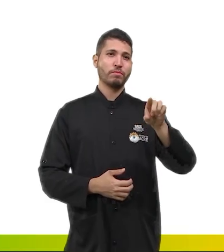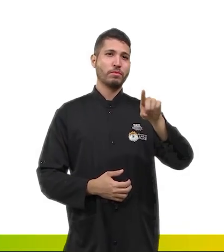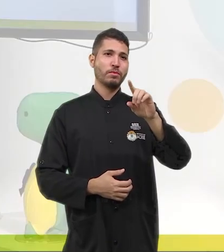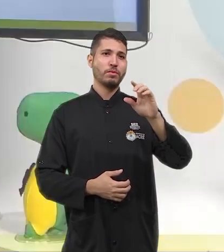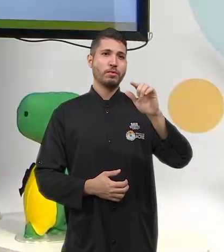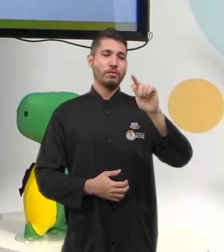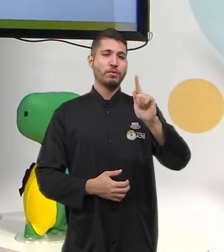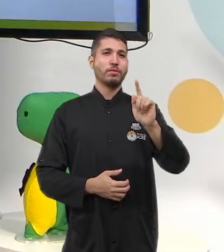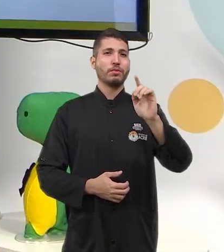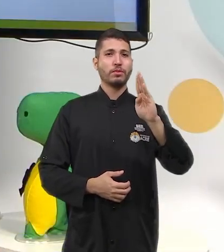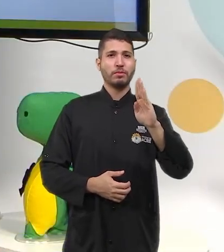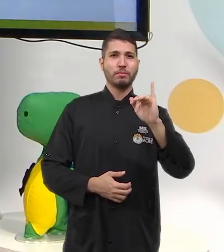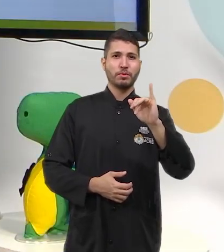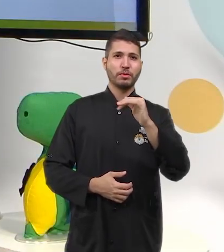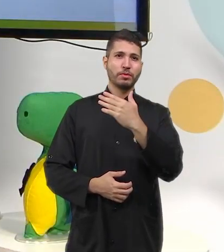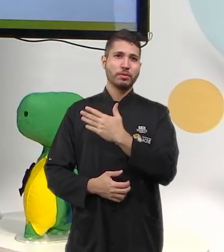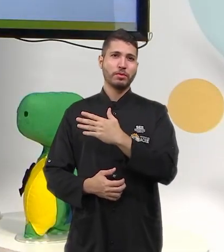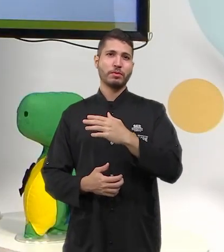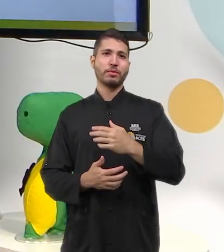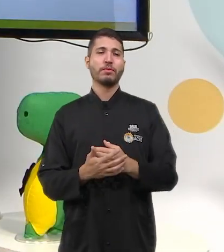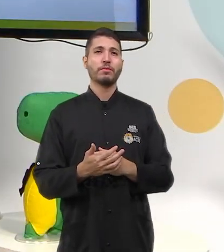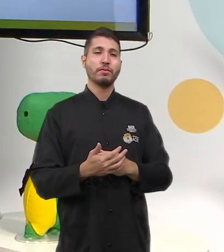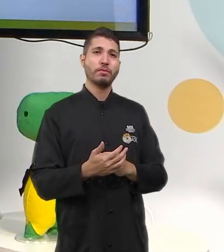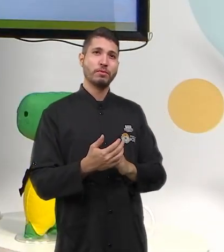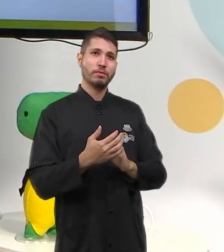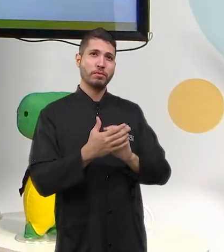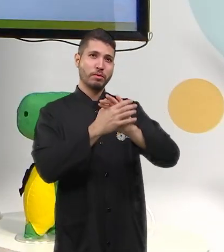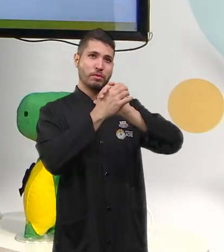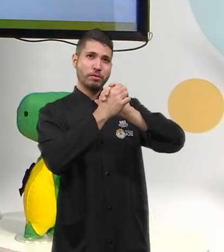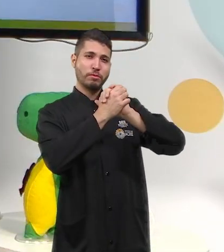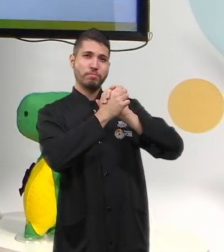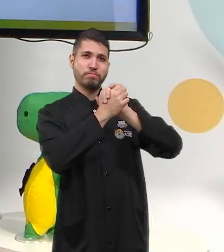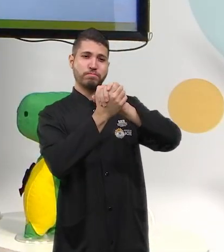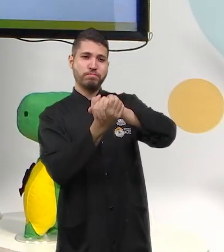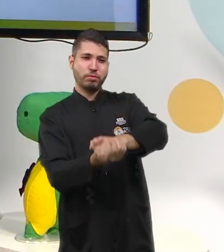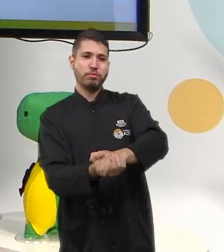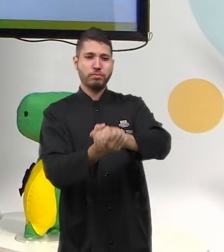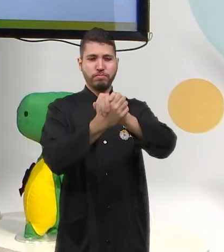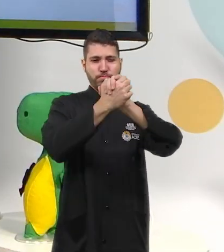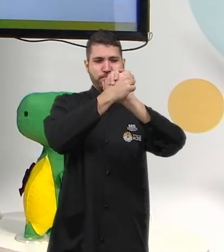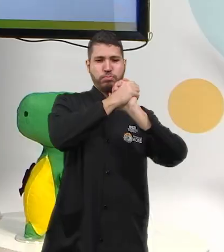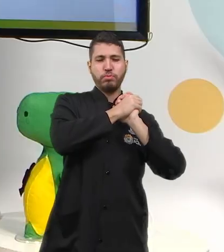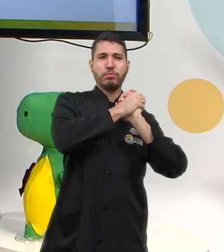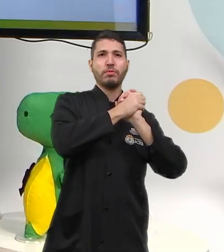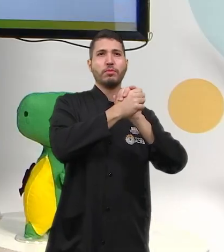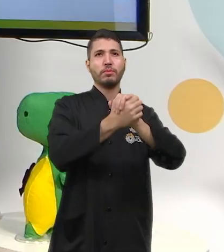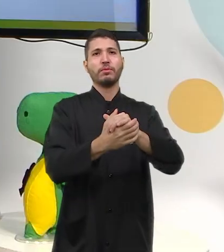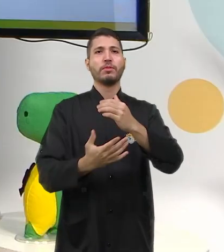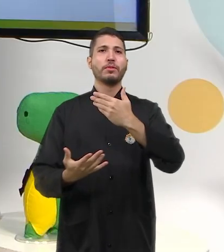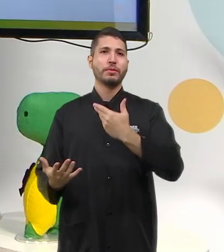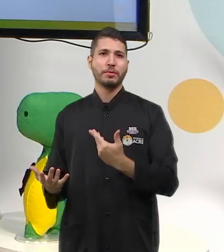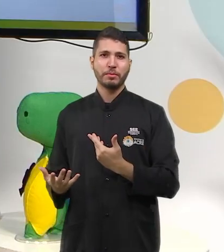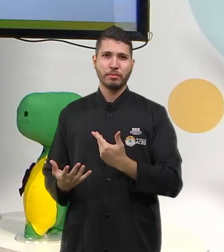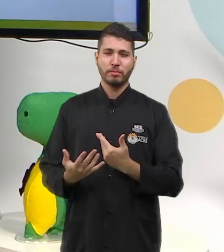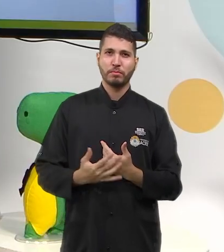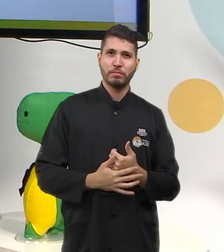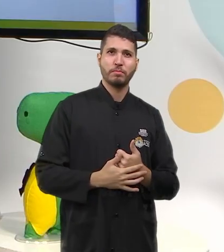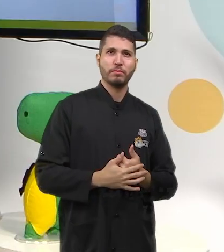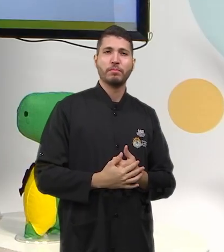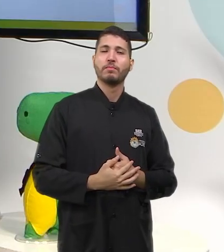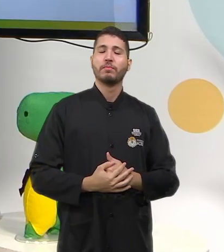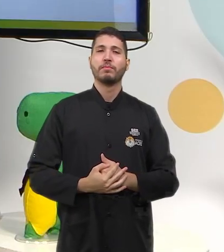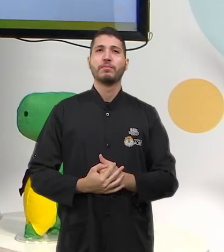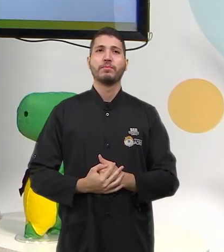basicamente, atributo de contração muscular, tensão muscular, eu consigo treinar, aprimorar a